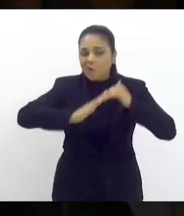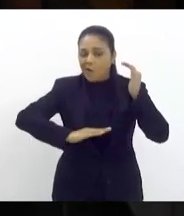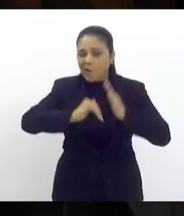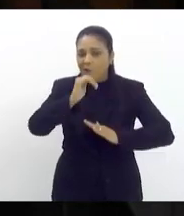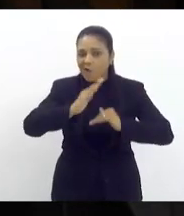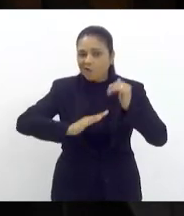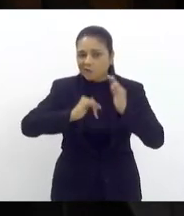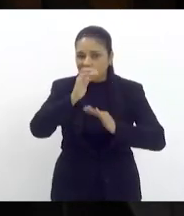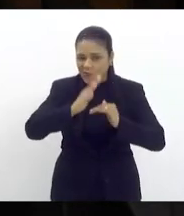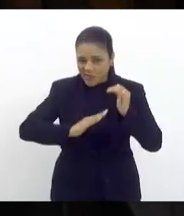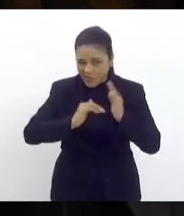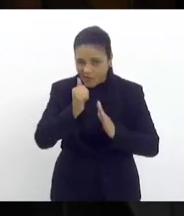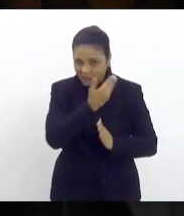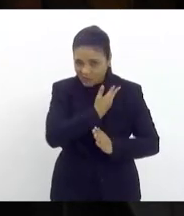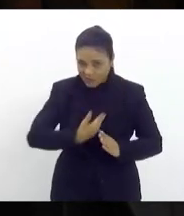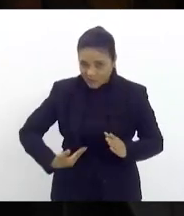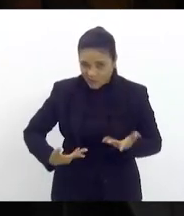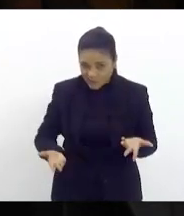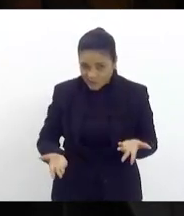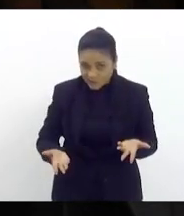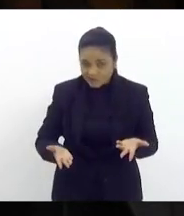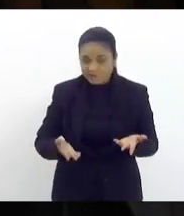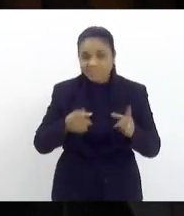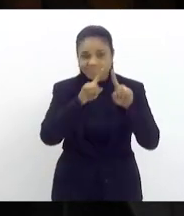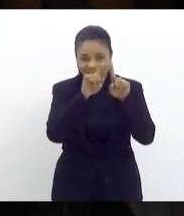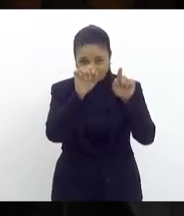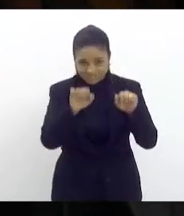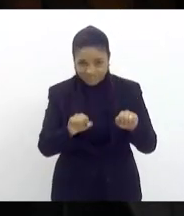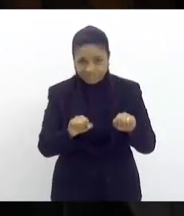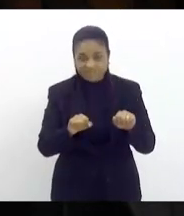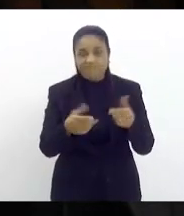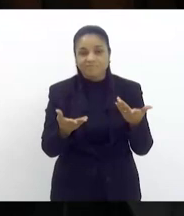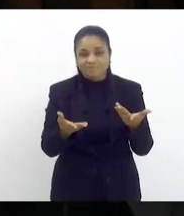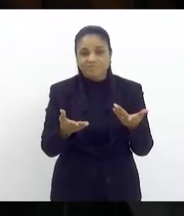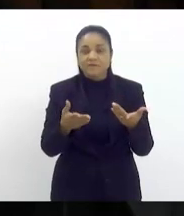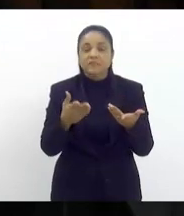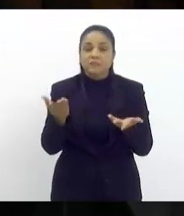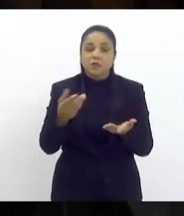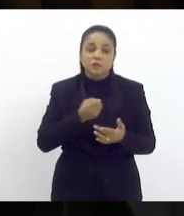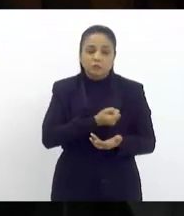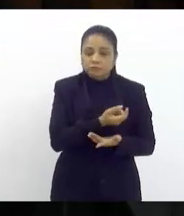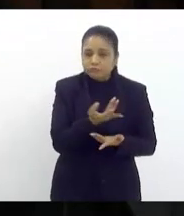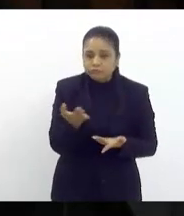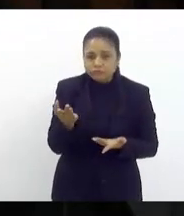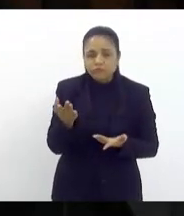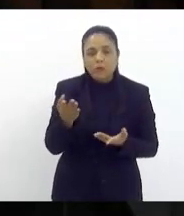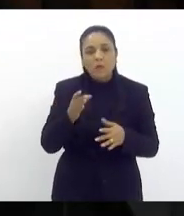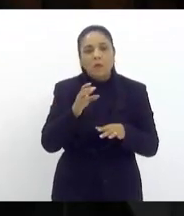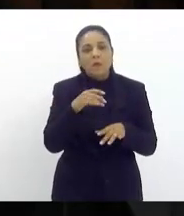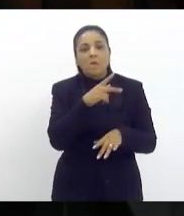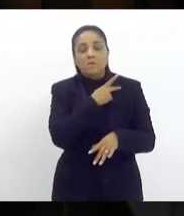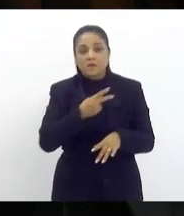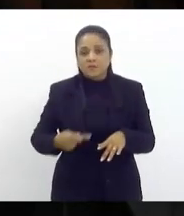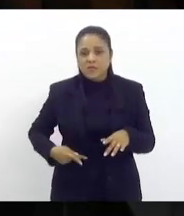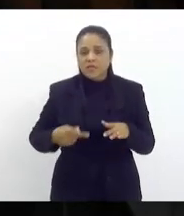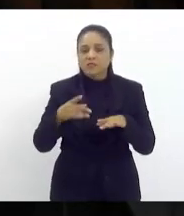citar só três, entre inúmeras, senhor presidente da Comissão de Orçamento, como a emenda